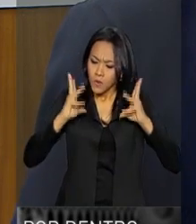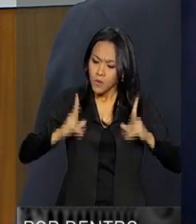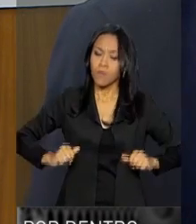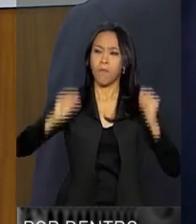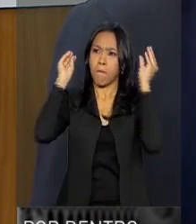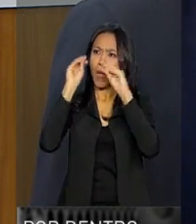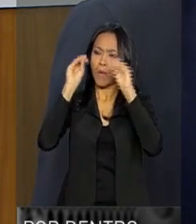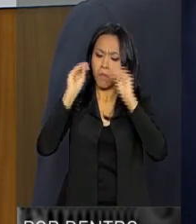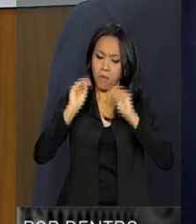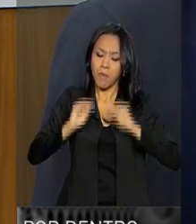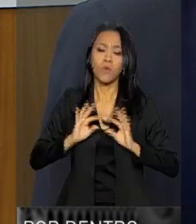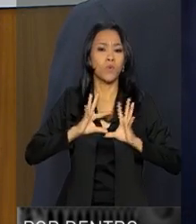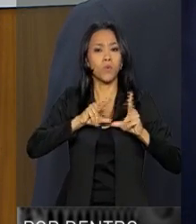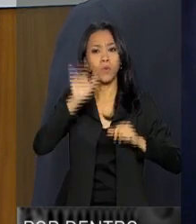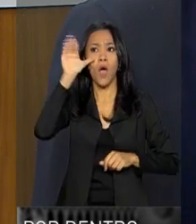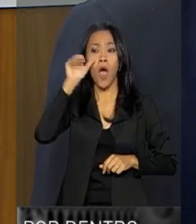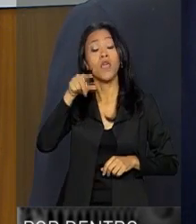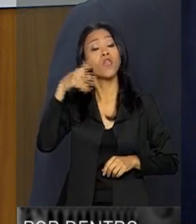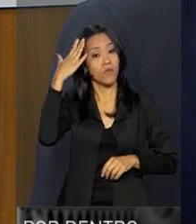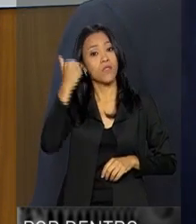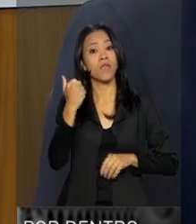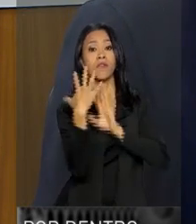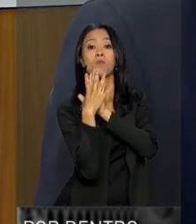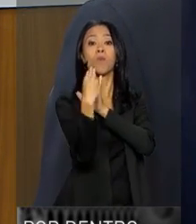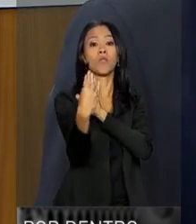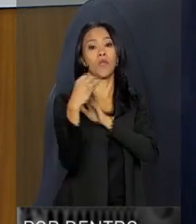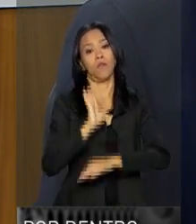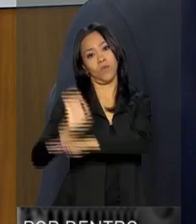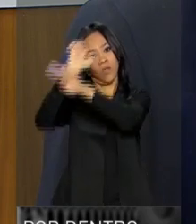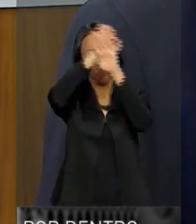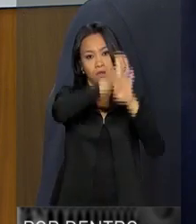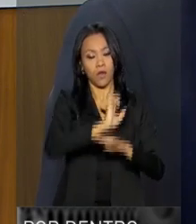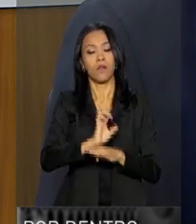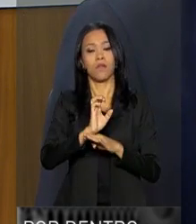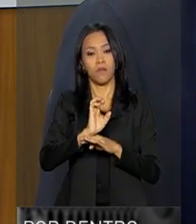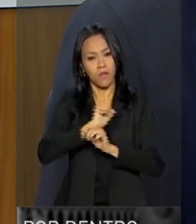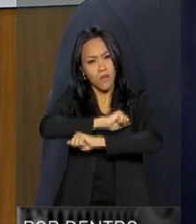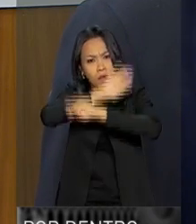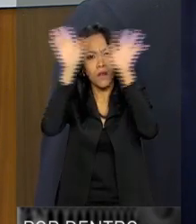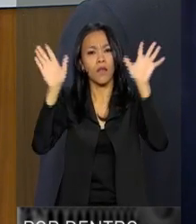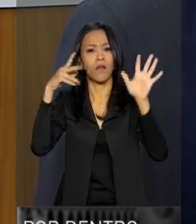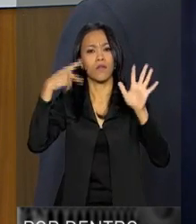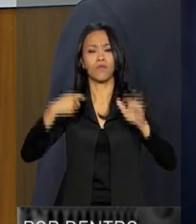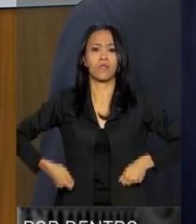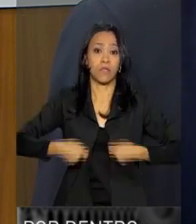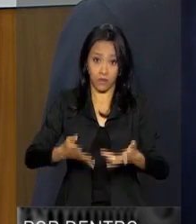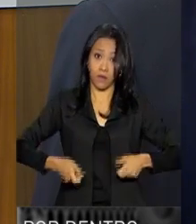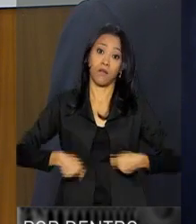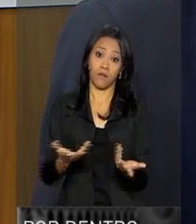que vai sendo replicado nos estados e vai gerando uma maior transparência nas despesas públicas